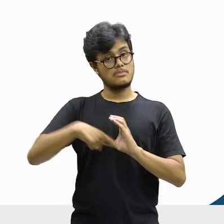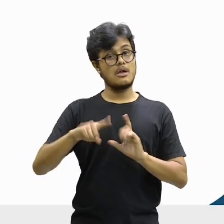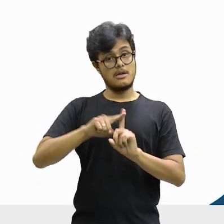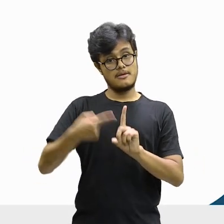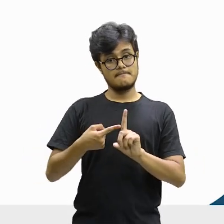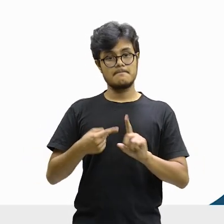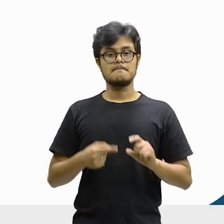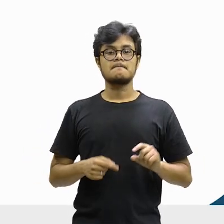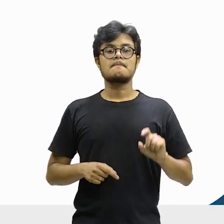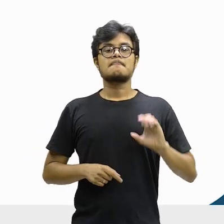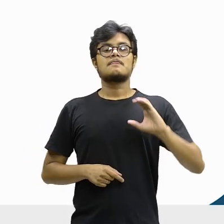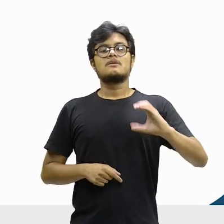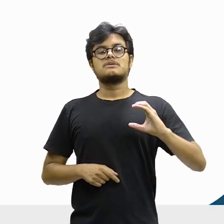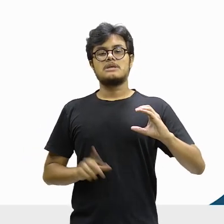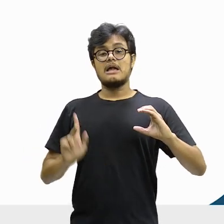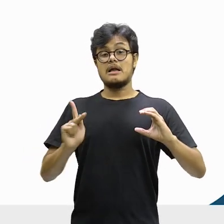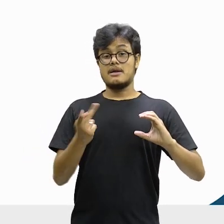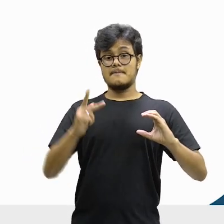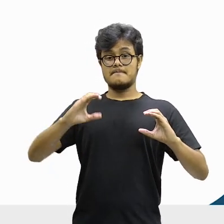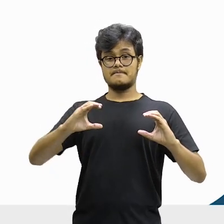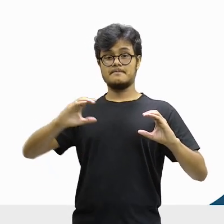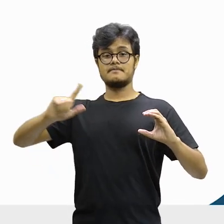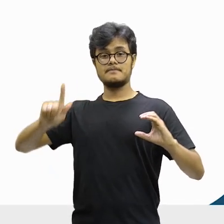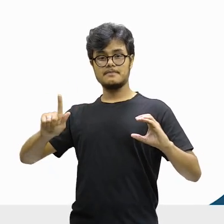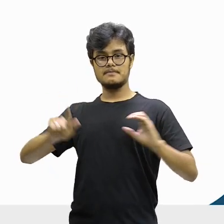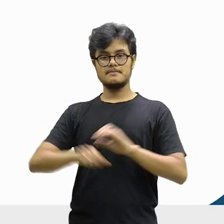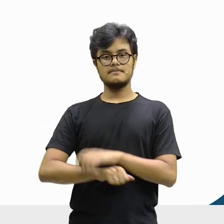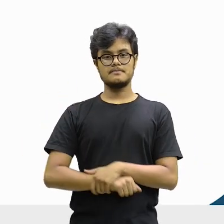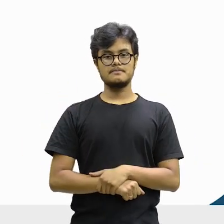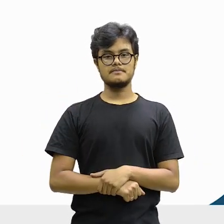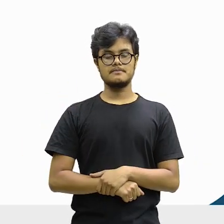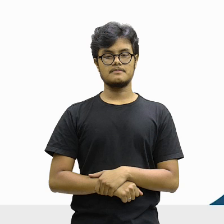tubária. A letra C me diz HCG,